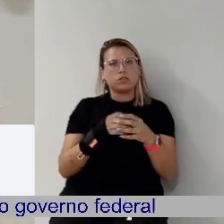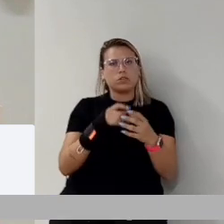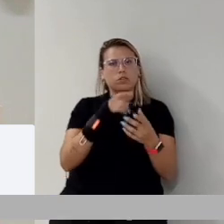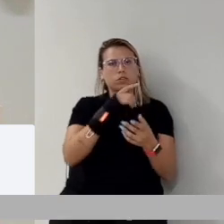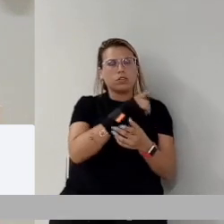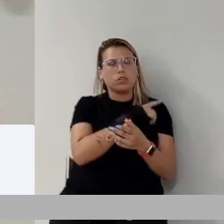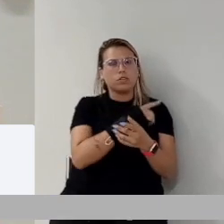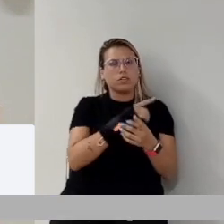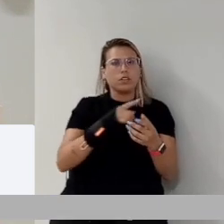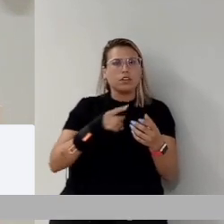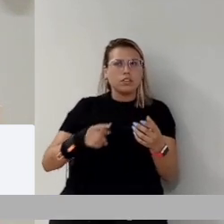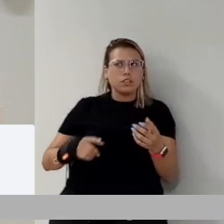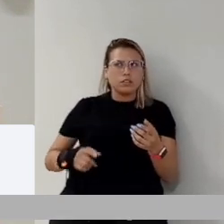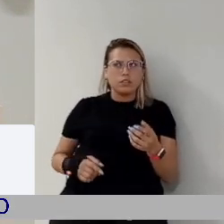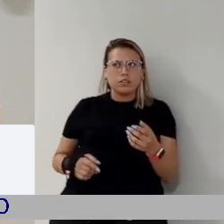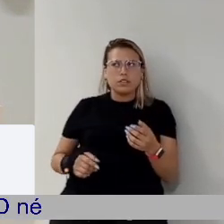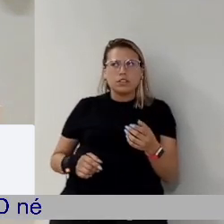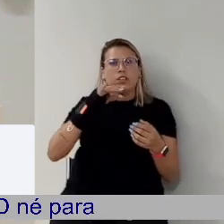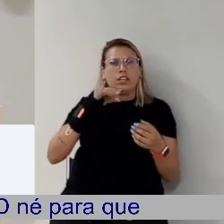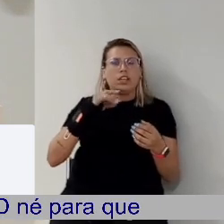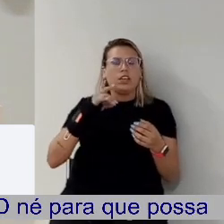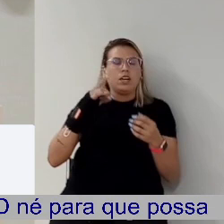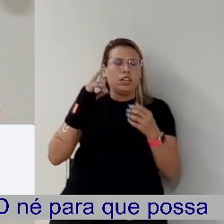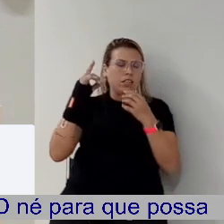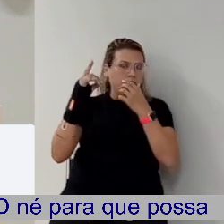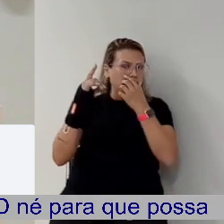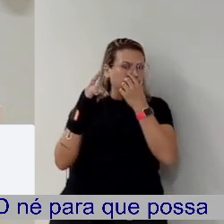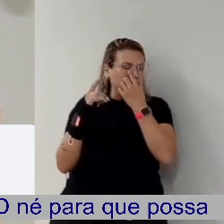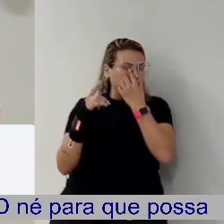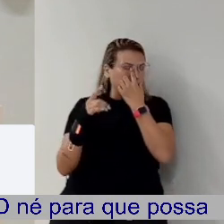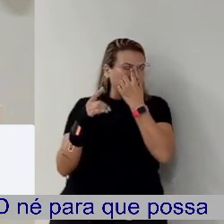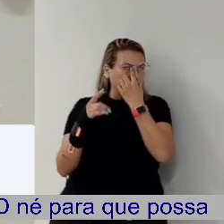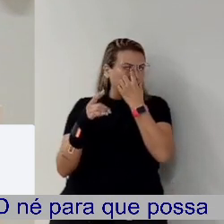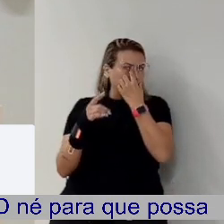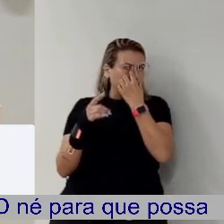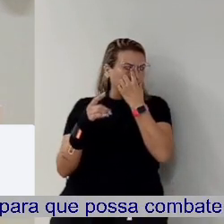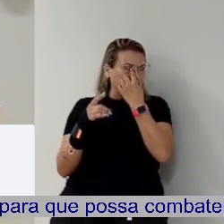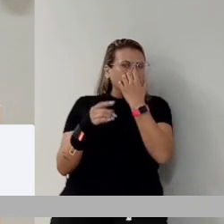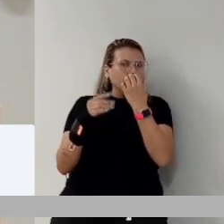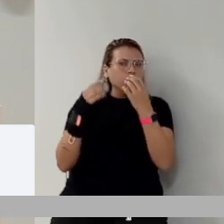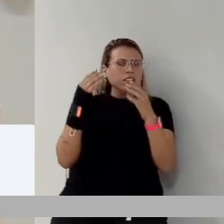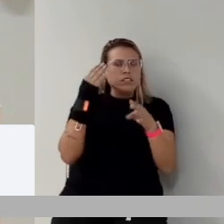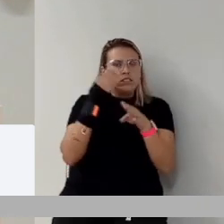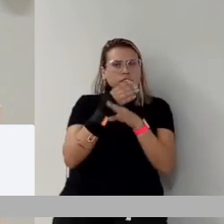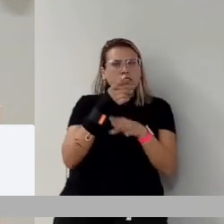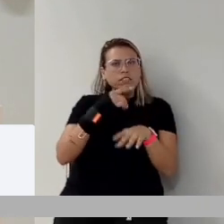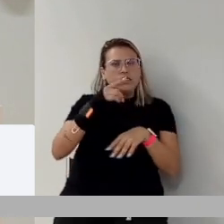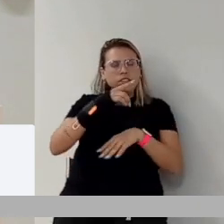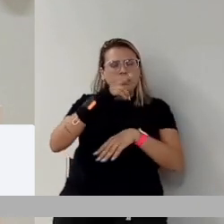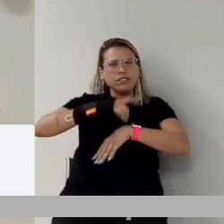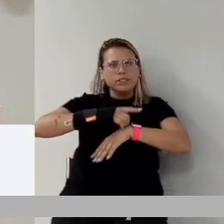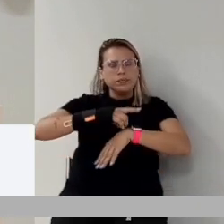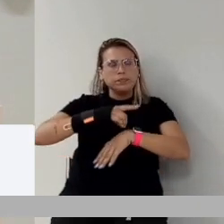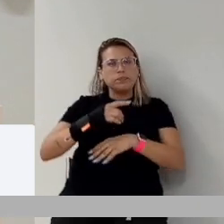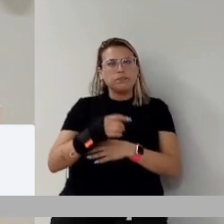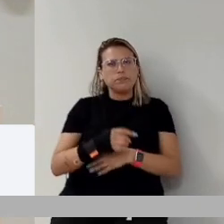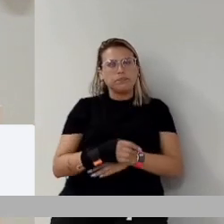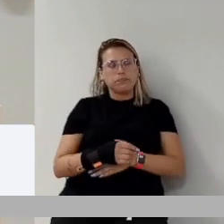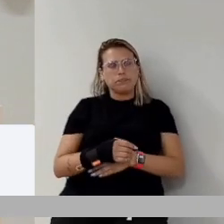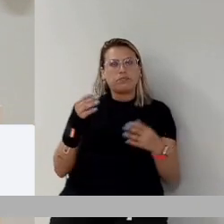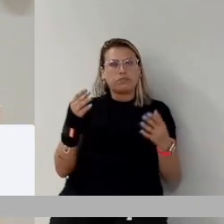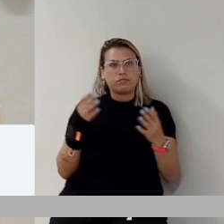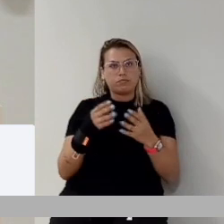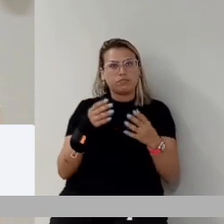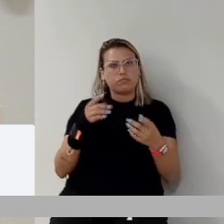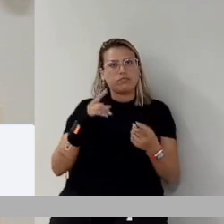até campanhas do dia D né para que possa eh combater a questão da dengue hoje